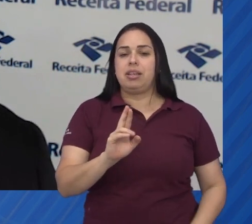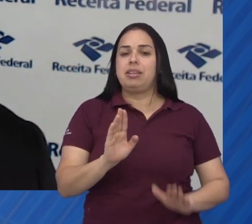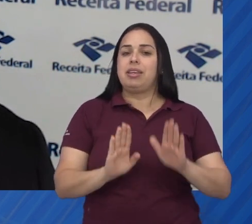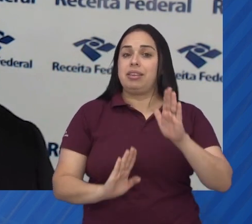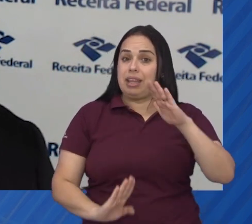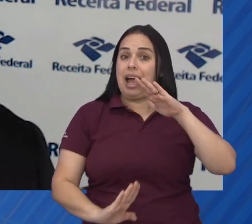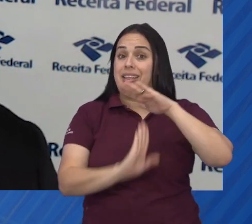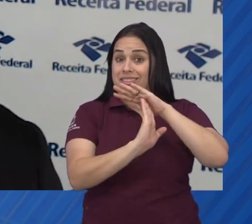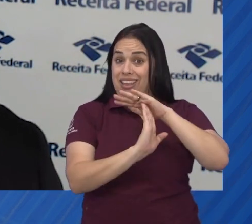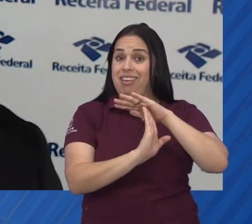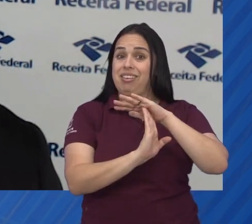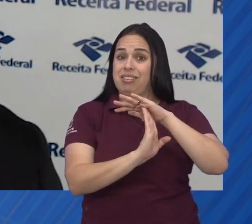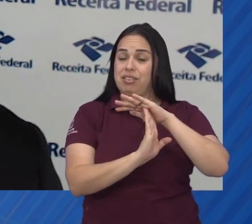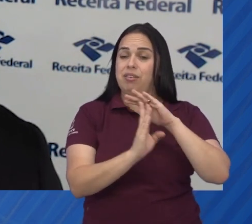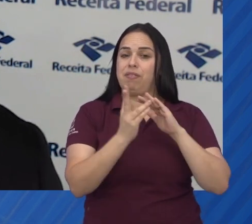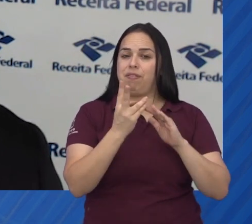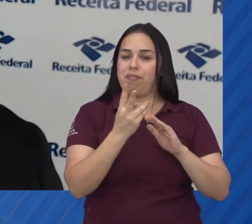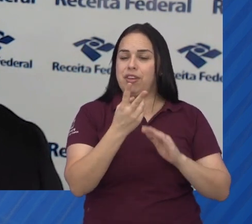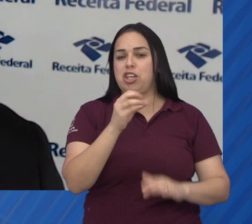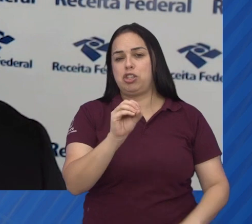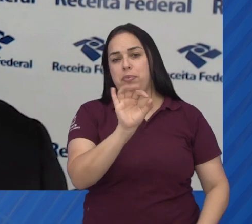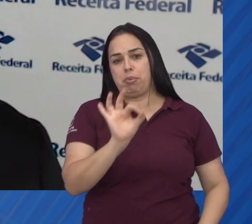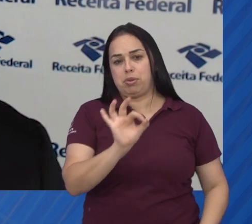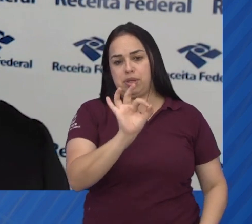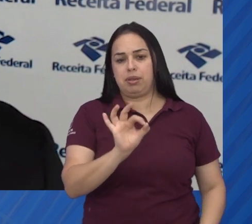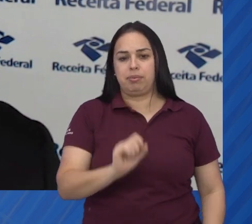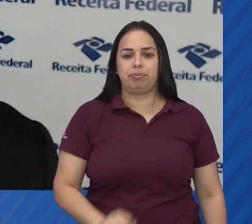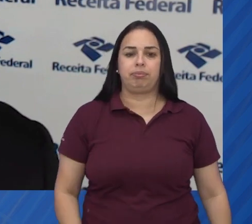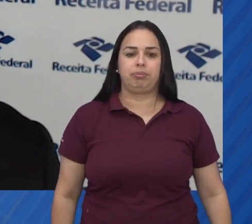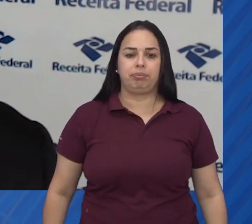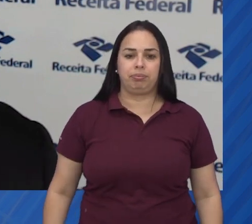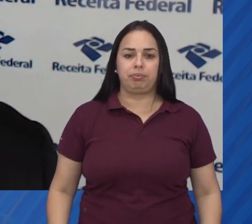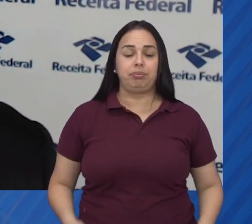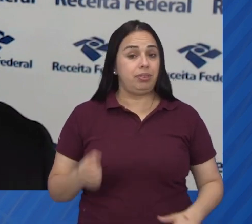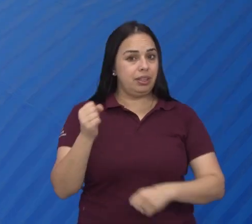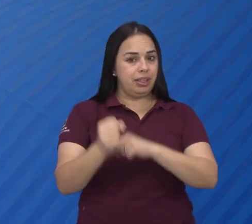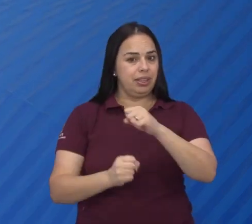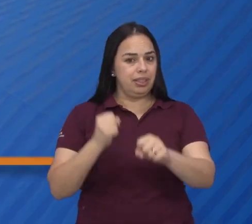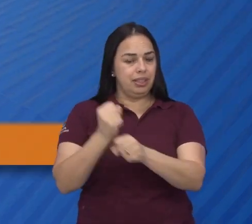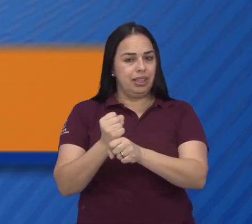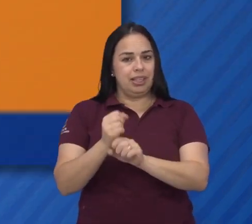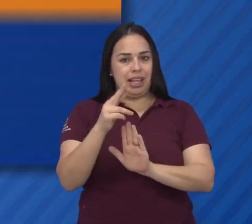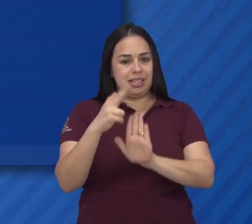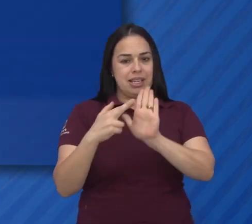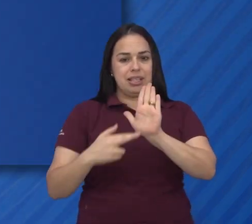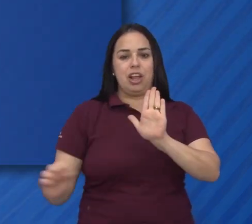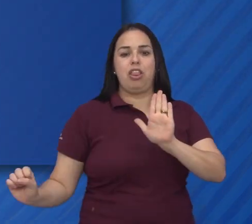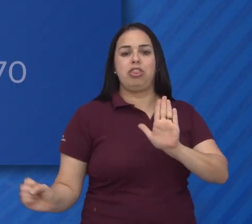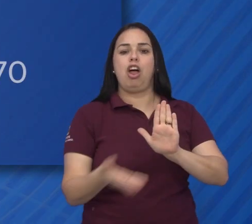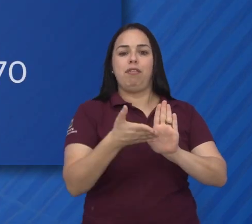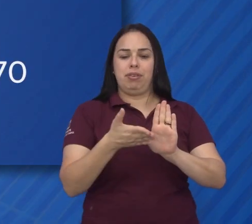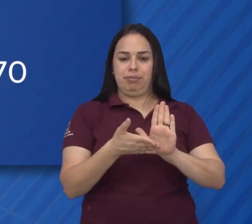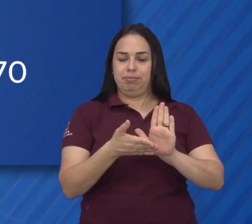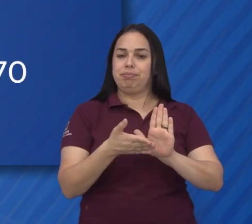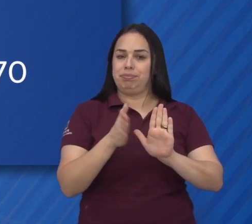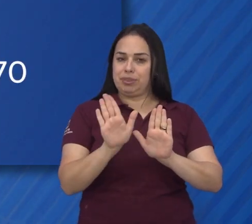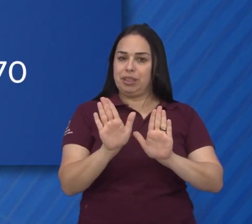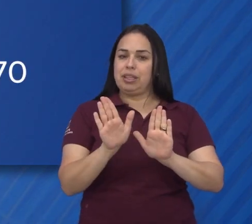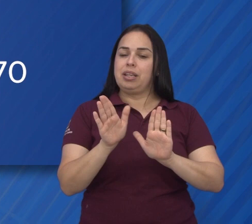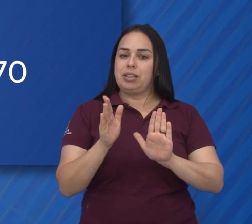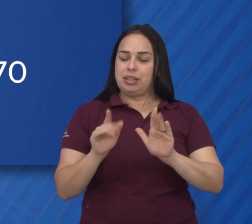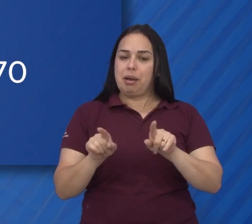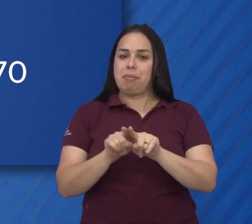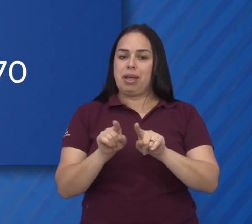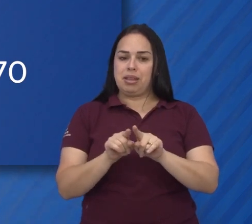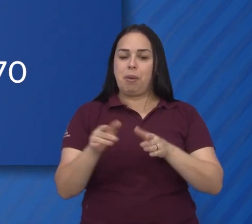165,74 e o valor máximo da multa pode chegar até 20% do imposto devido. Esse ano, novas regras entraram em